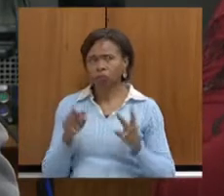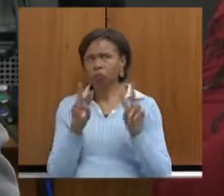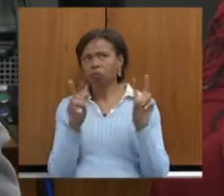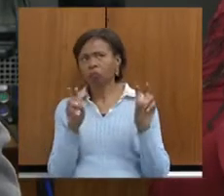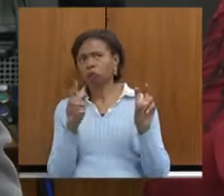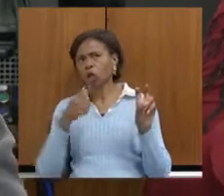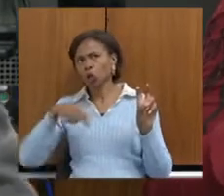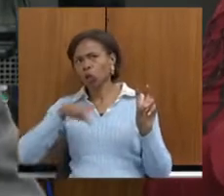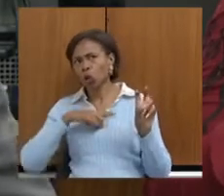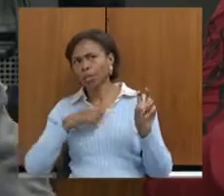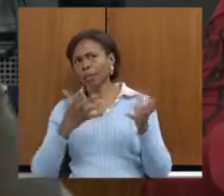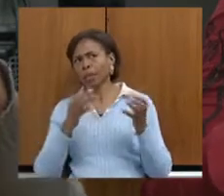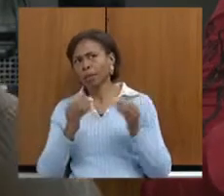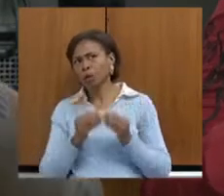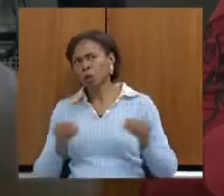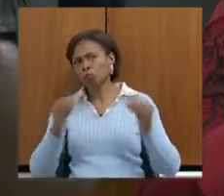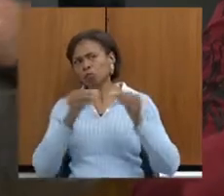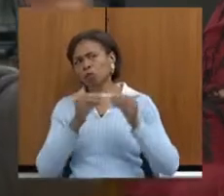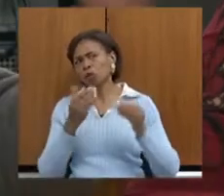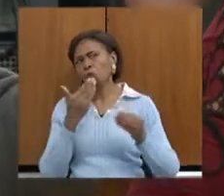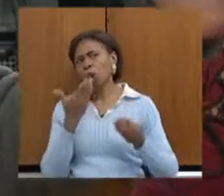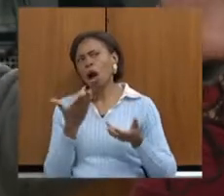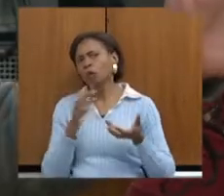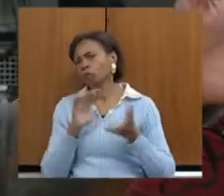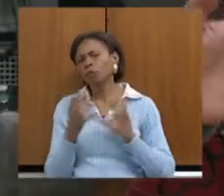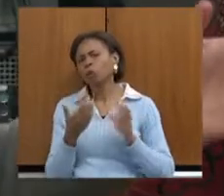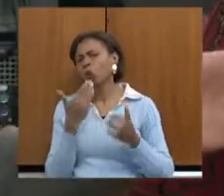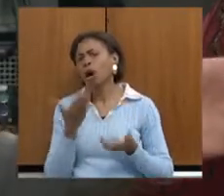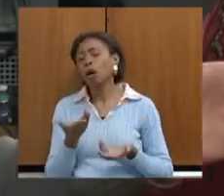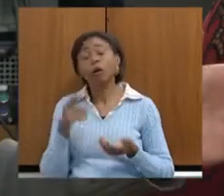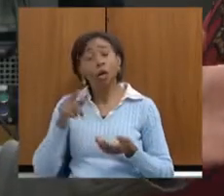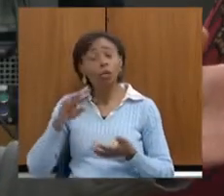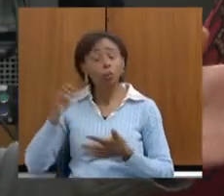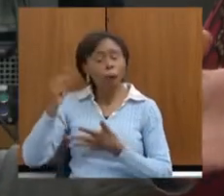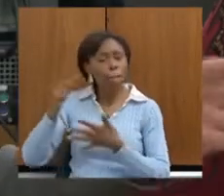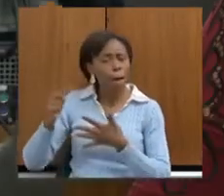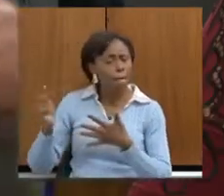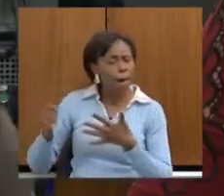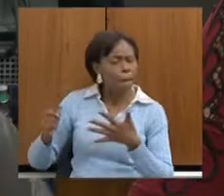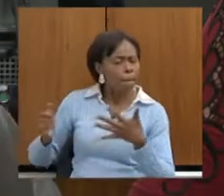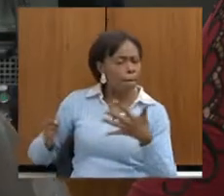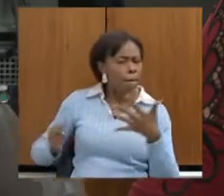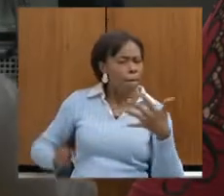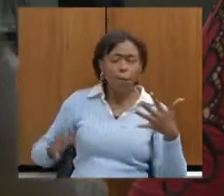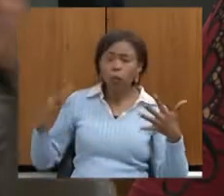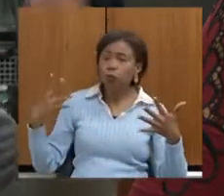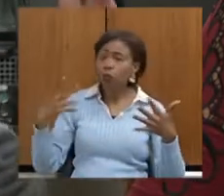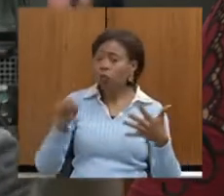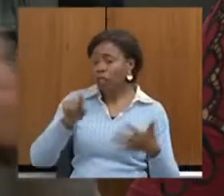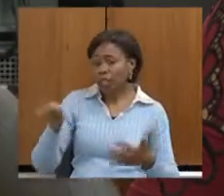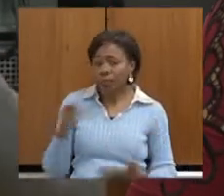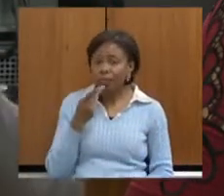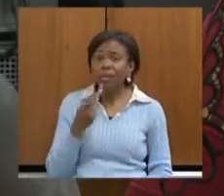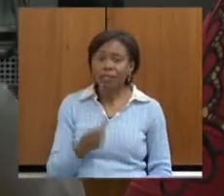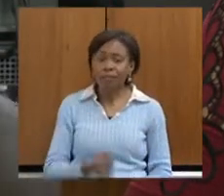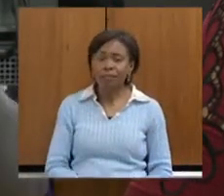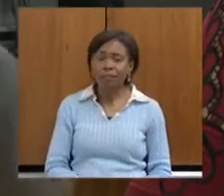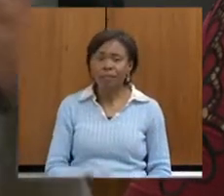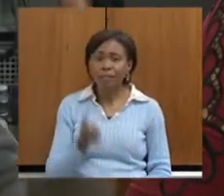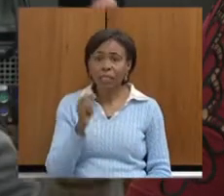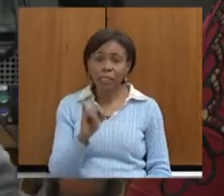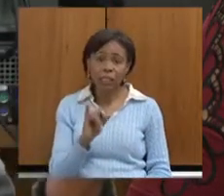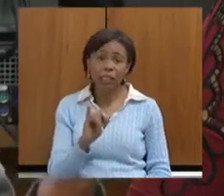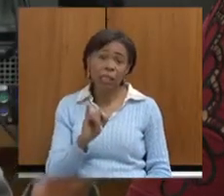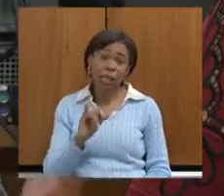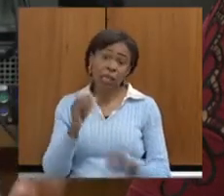a reparação queremos é reparação que dá conta de tudo isso que os outros falam aqui né porque se reparação que não tivesse acontecendo não